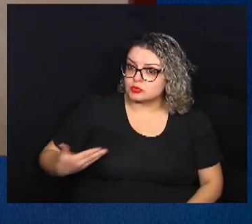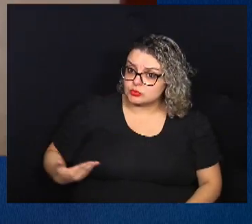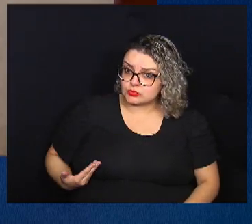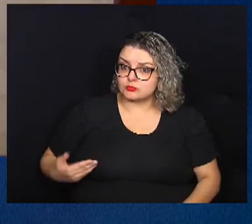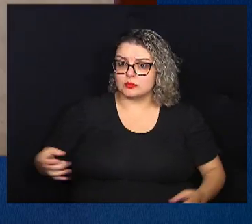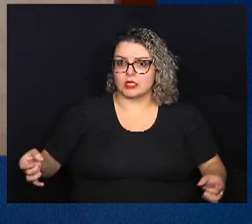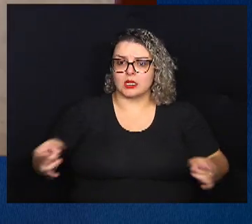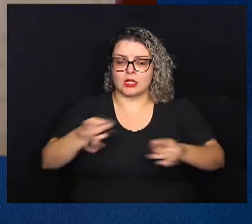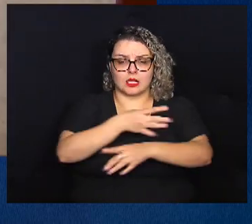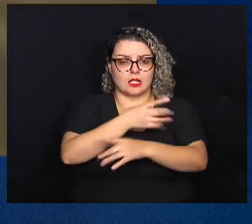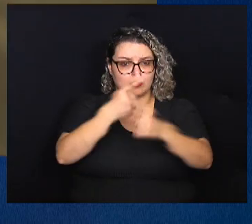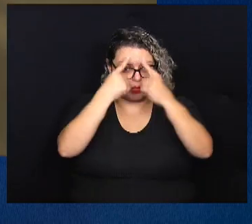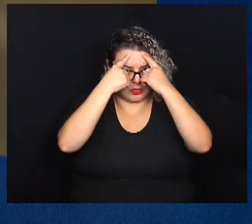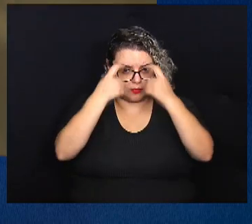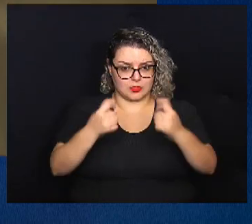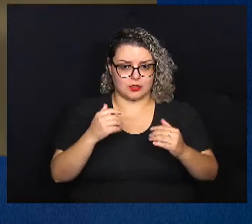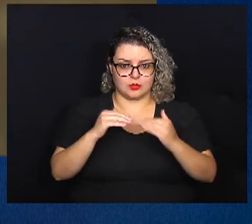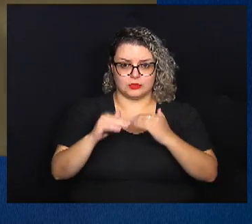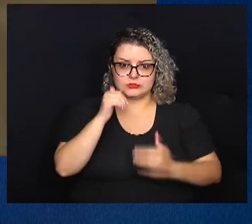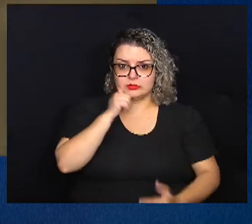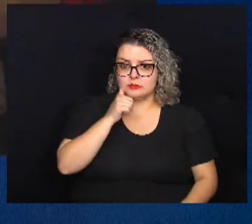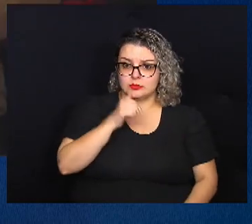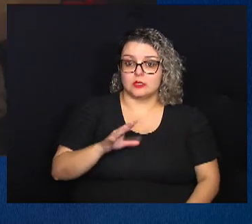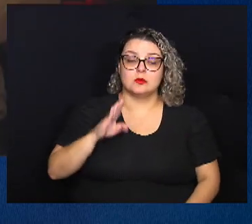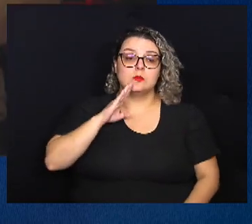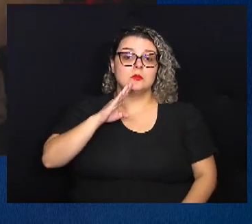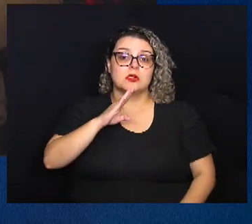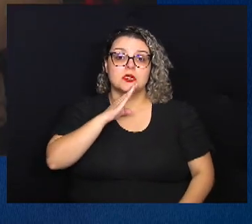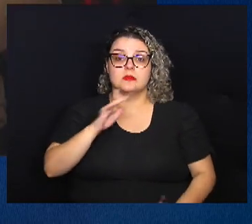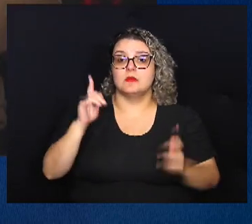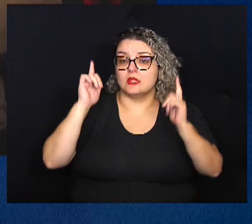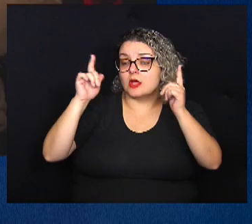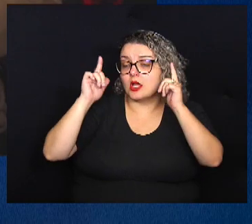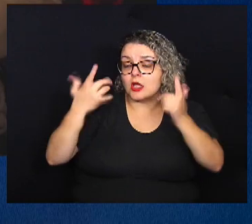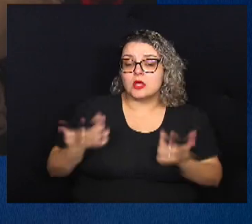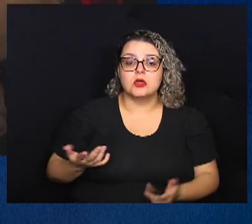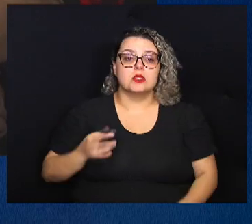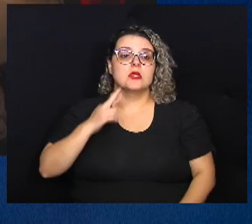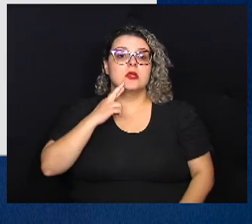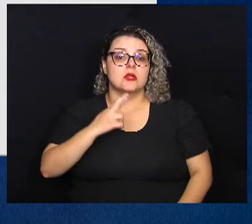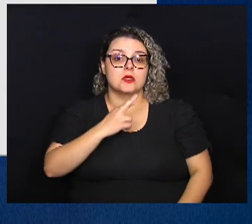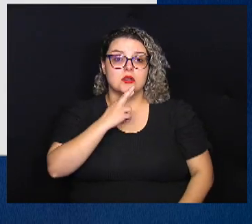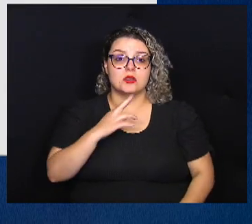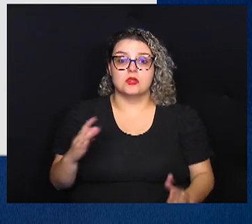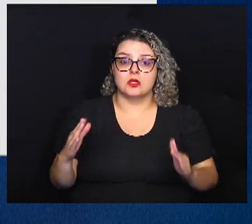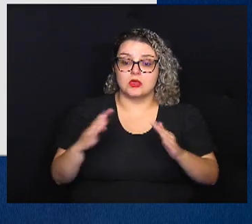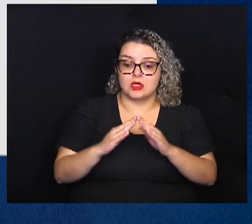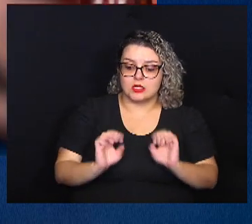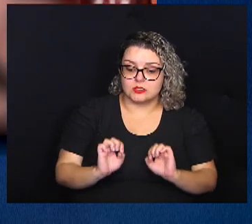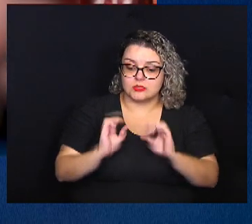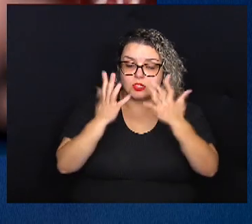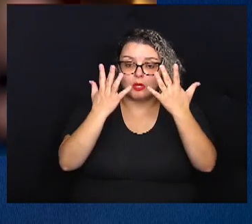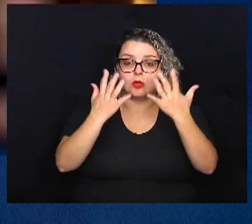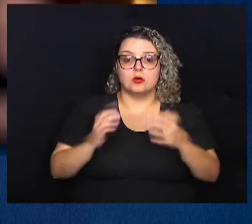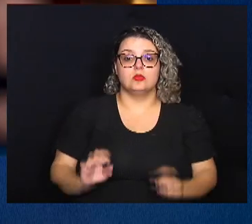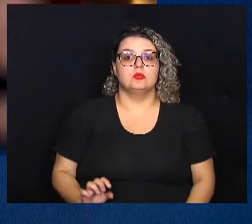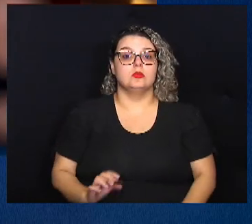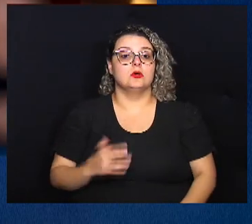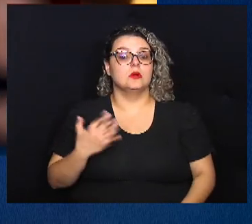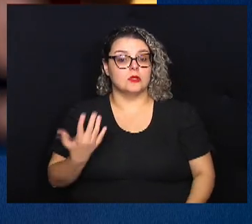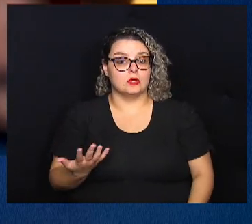a violência contra a mulher em bares, baladas, restaurantes, casas de espetáculos e eventos,